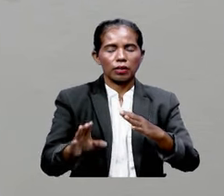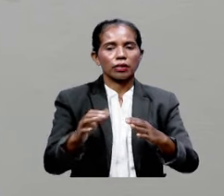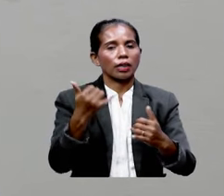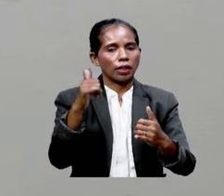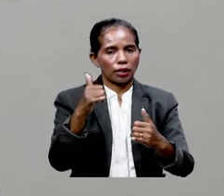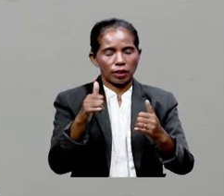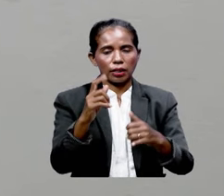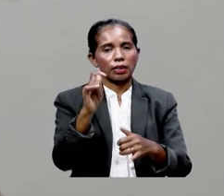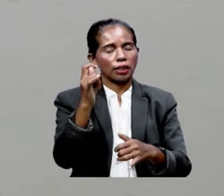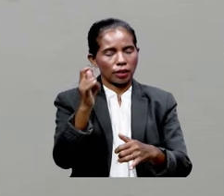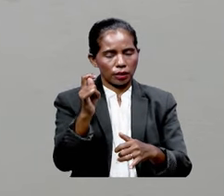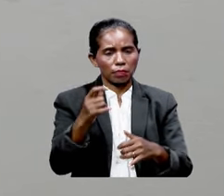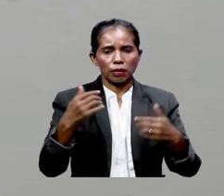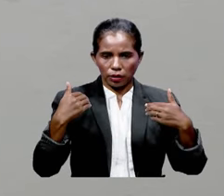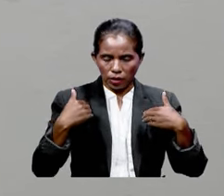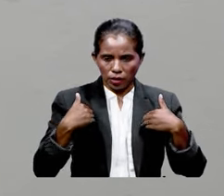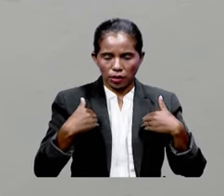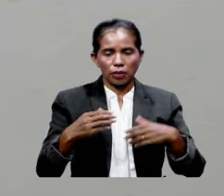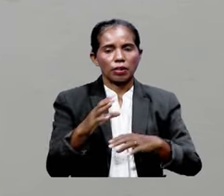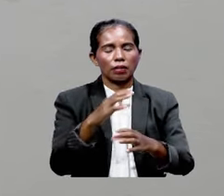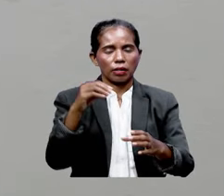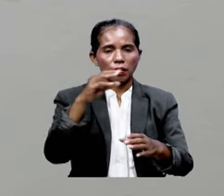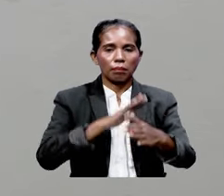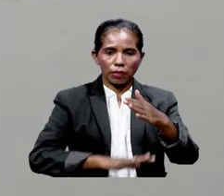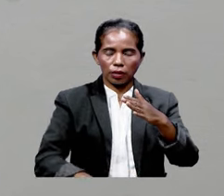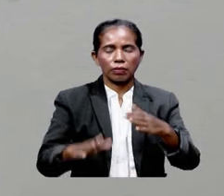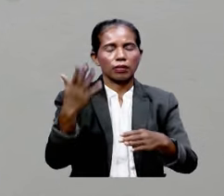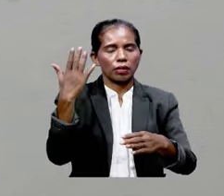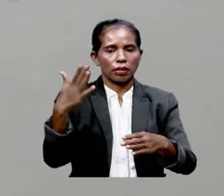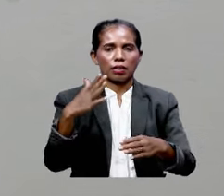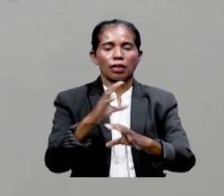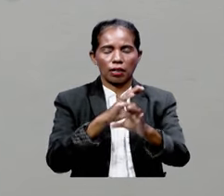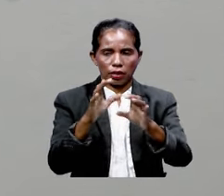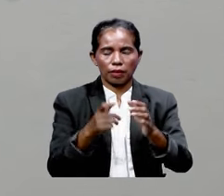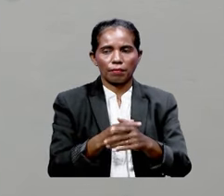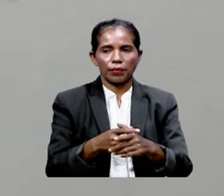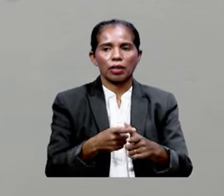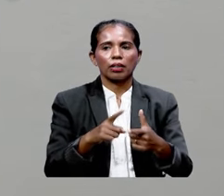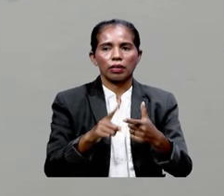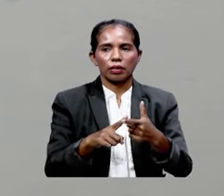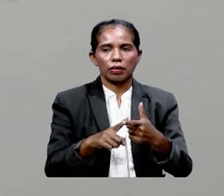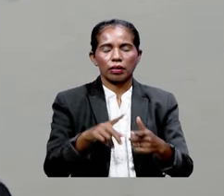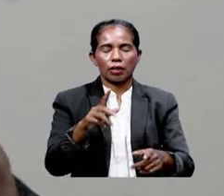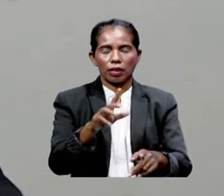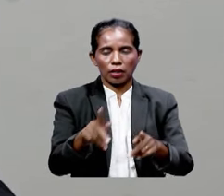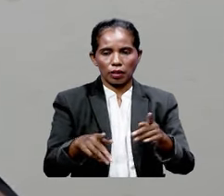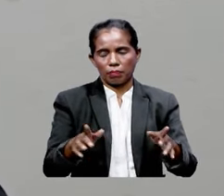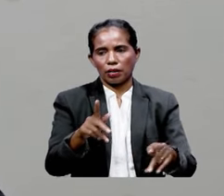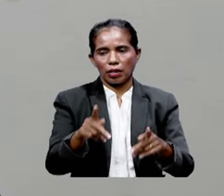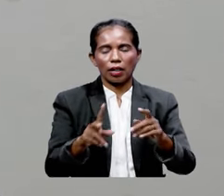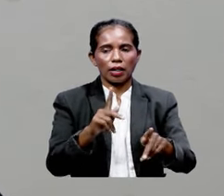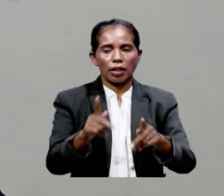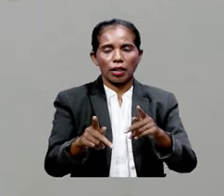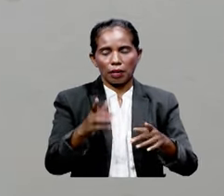lara nemos bele acontece só que paciente ne rasito e facilidade saúde e